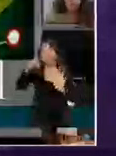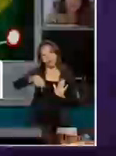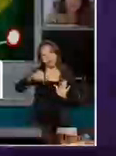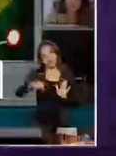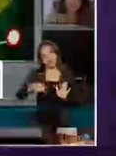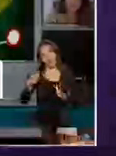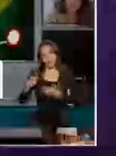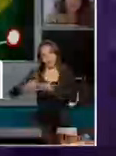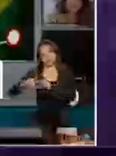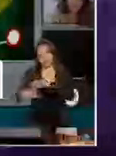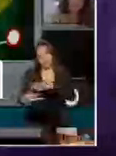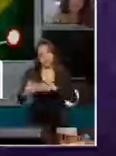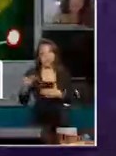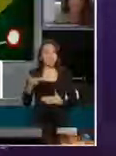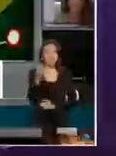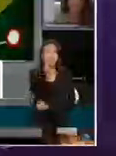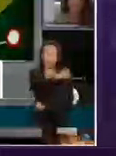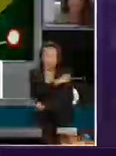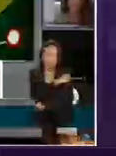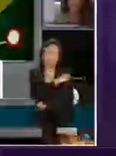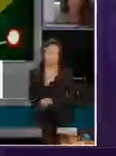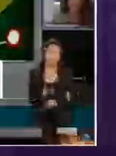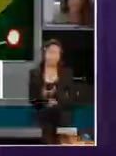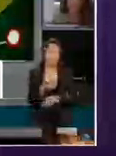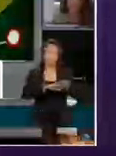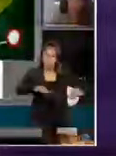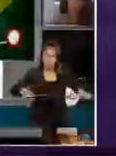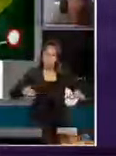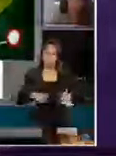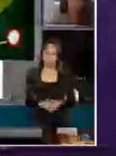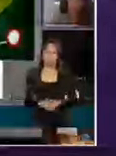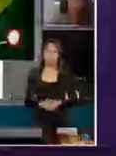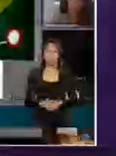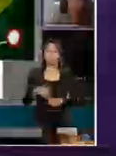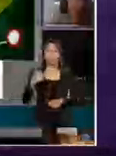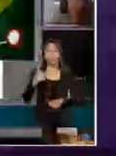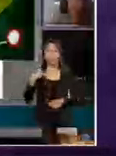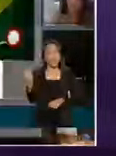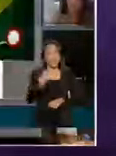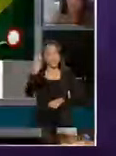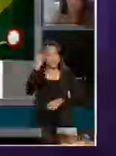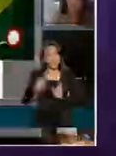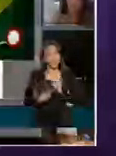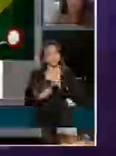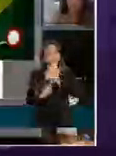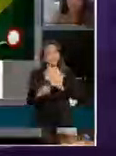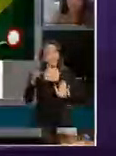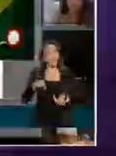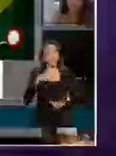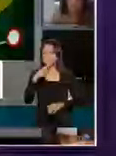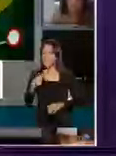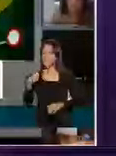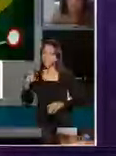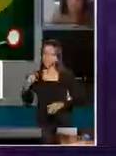de risco-benefício para a vacinação de crianças contra a Covid. É importante notar que, obviamente, ninguém é